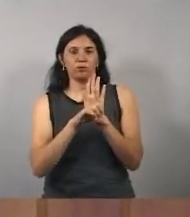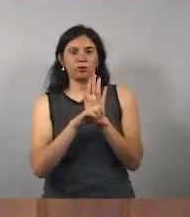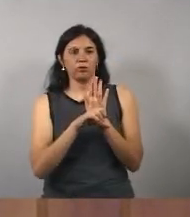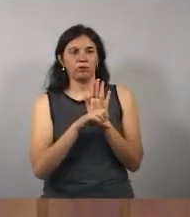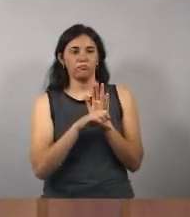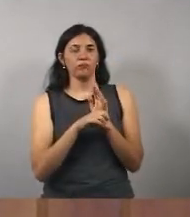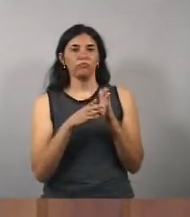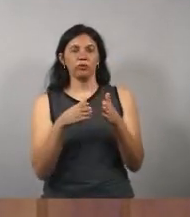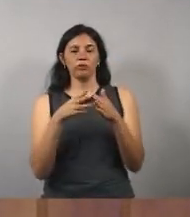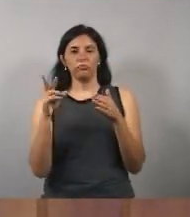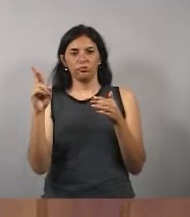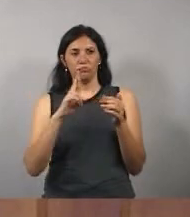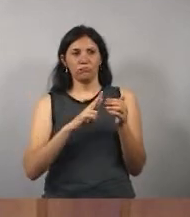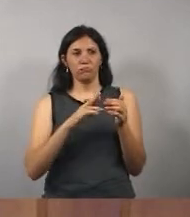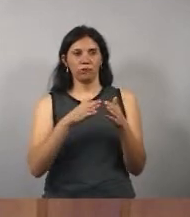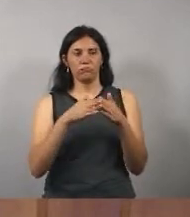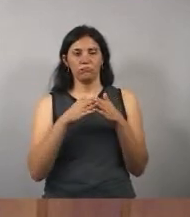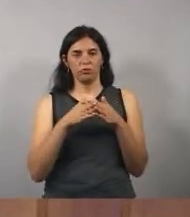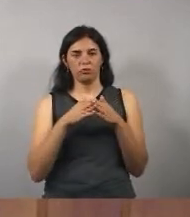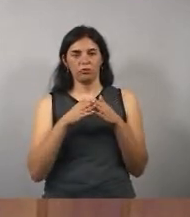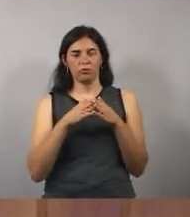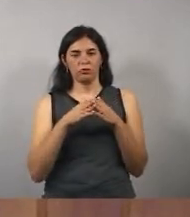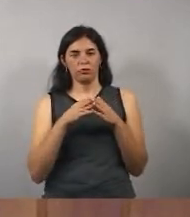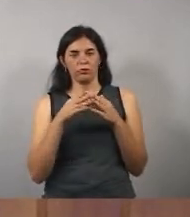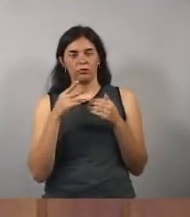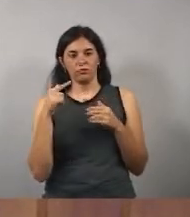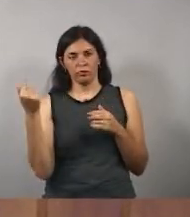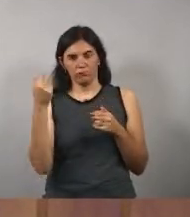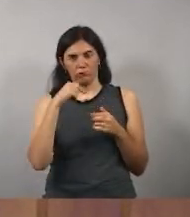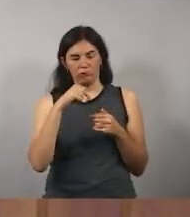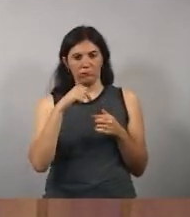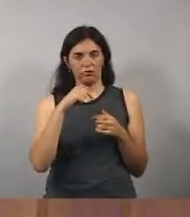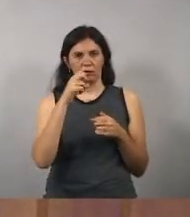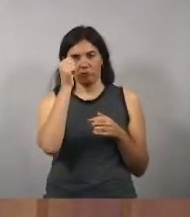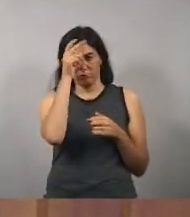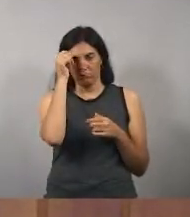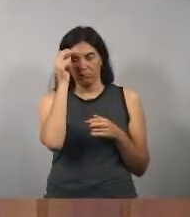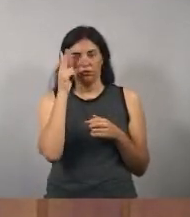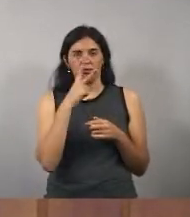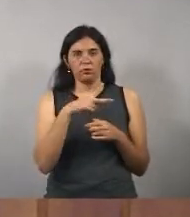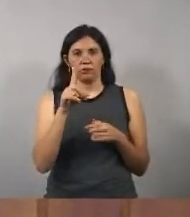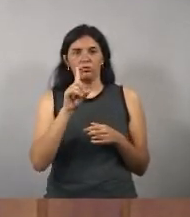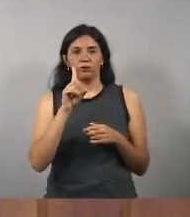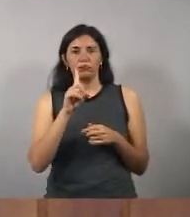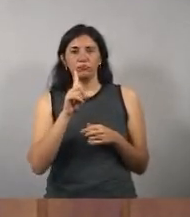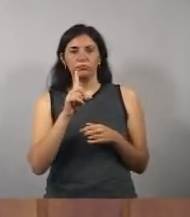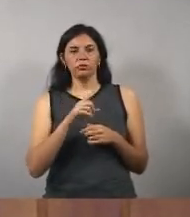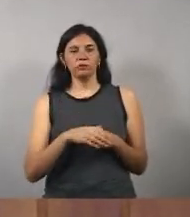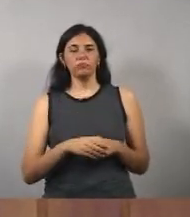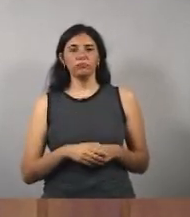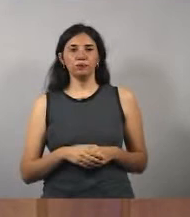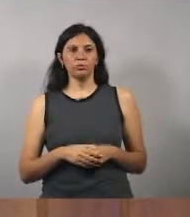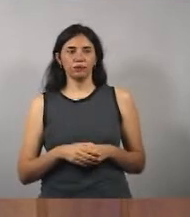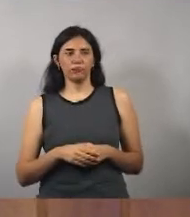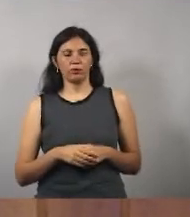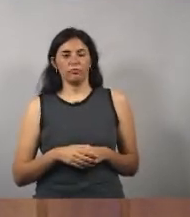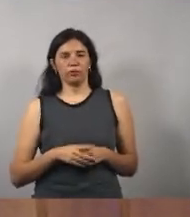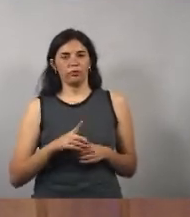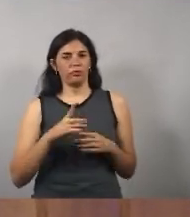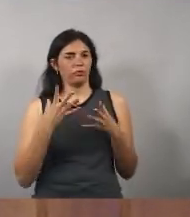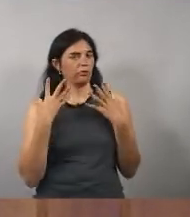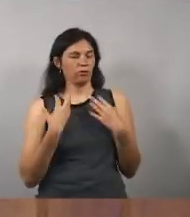a resposta a esse requerimento. Não tem negócio de blá, blá, blá, vem aqui na prefeitura ver, não, como tem falado o secretário da Fazenda. Não vamos aceitar mais